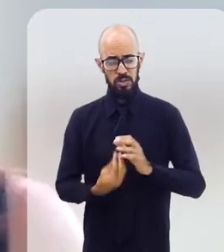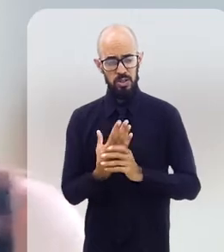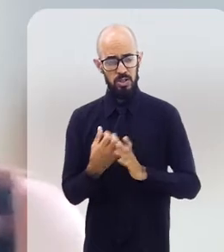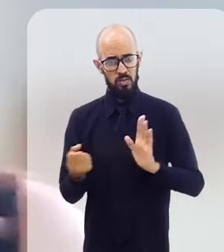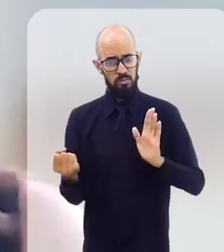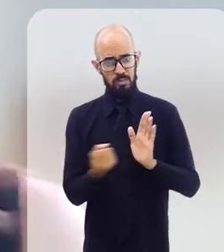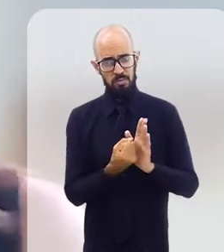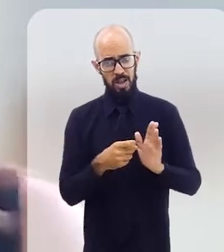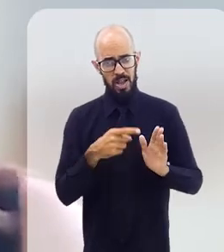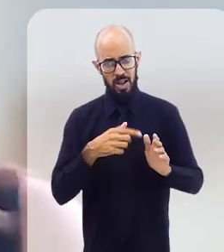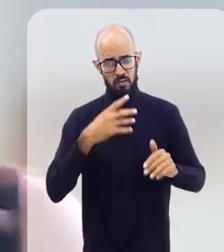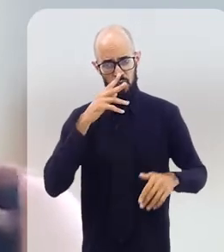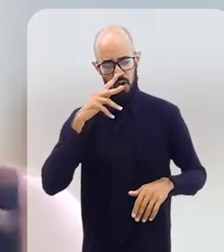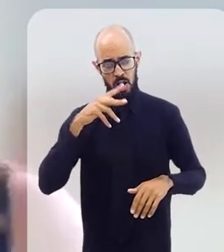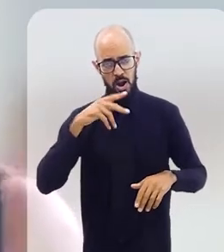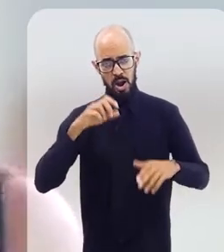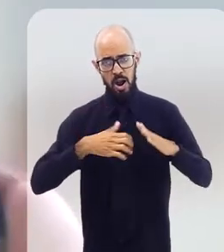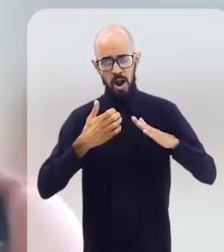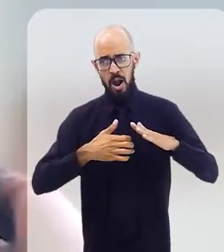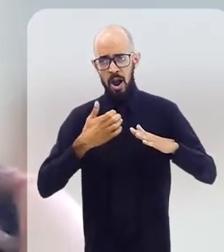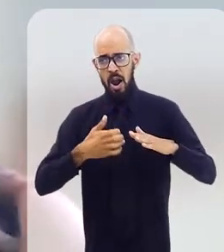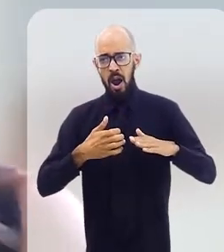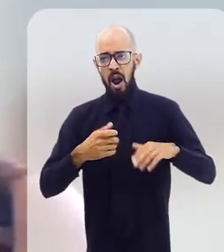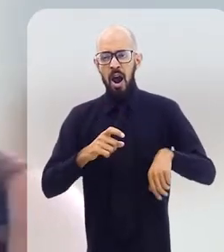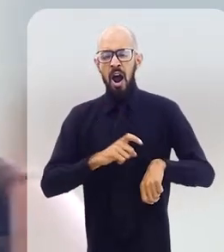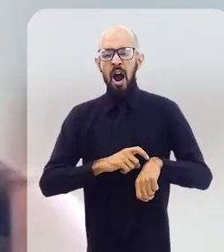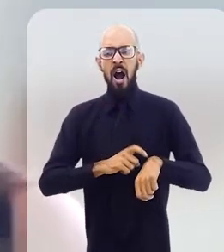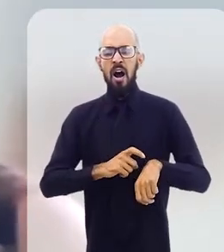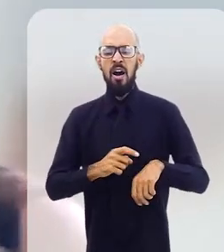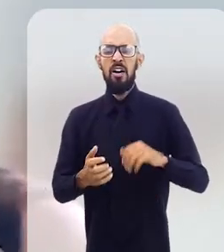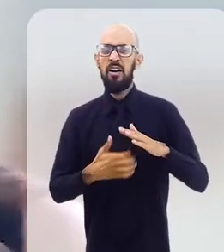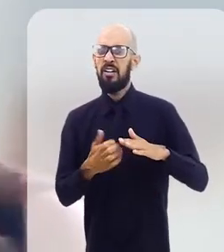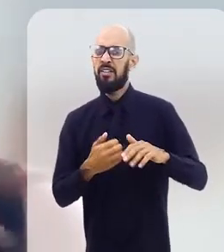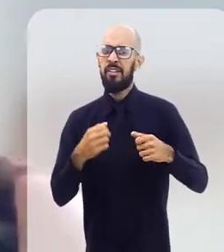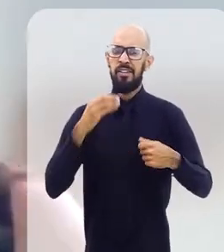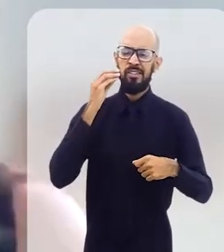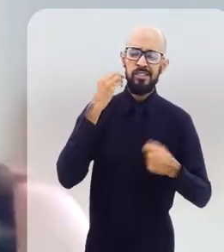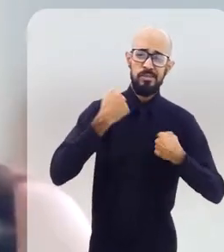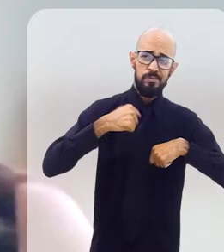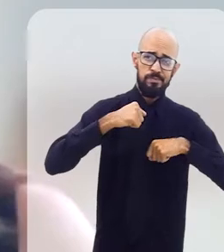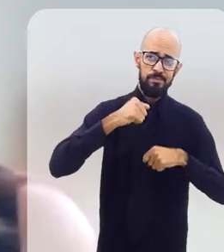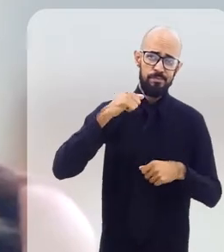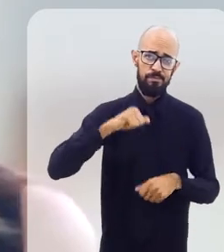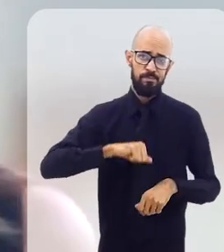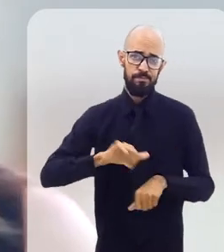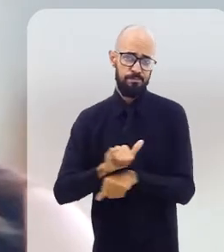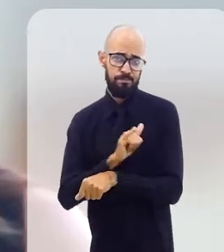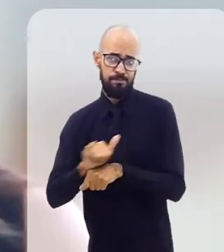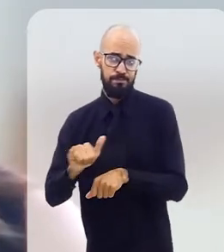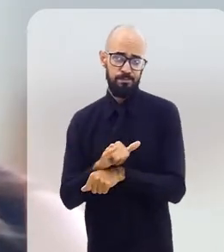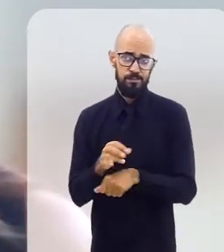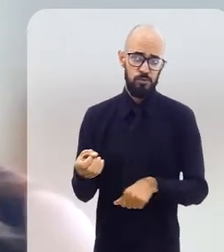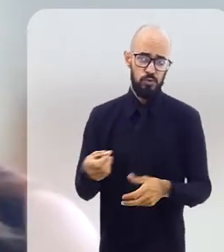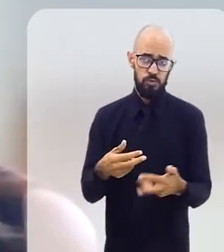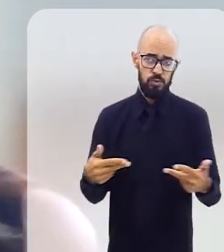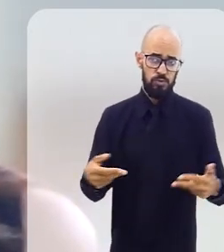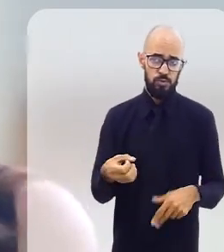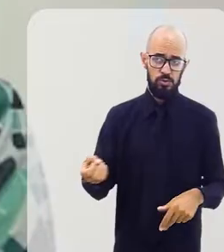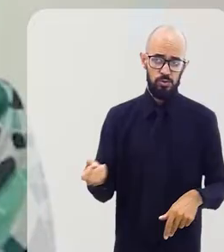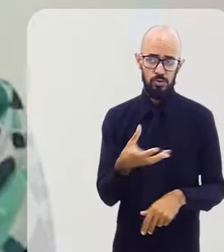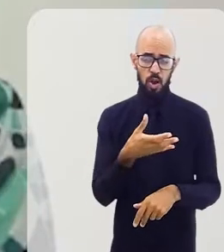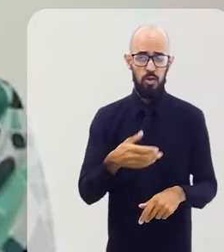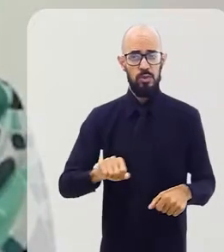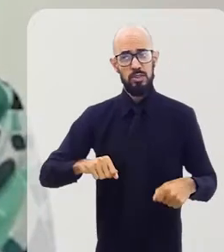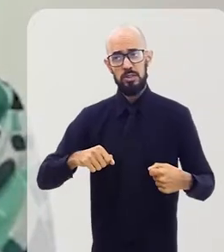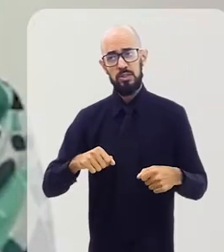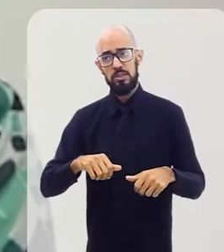as empresas até hoje em dia. Nesse momento, as empresas se viram obrigadas a inovar, né? Então, a gente